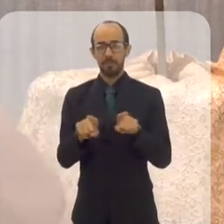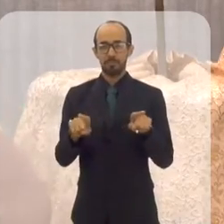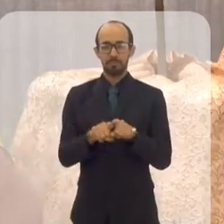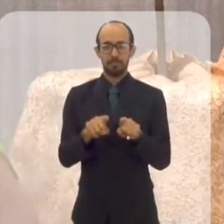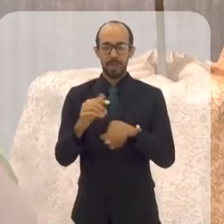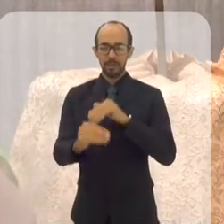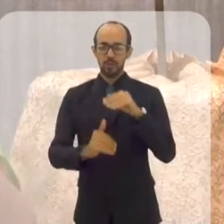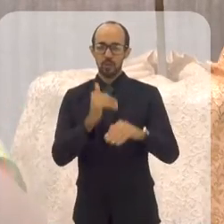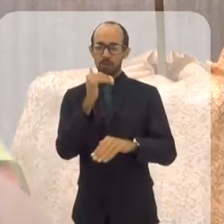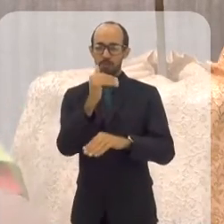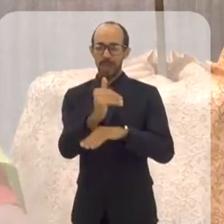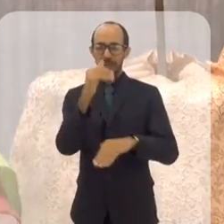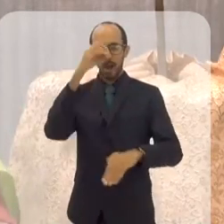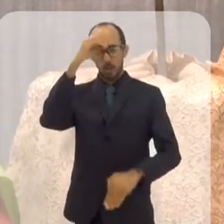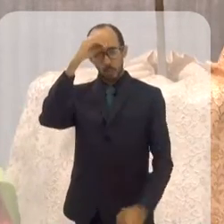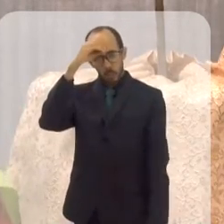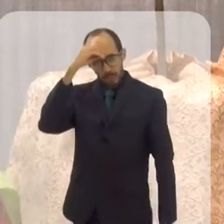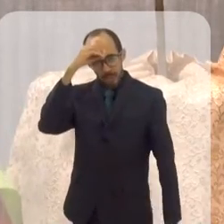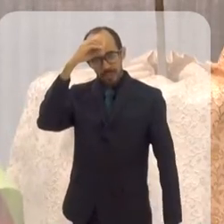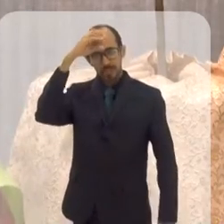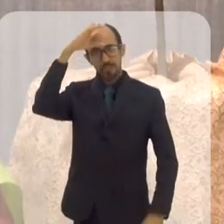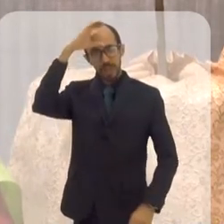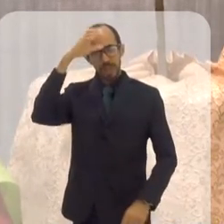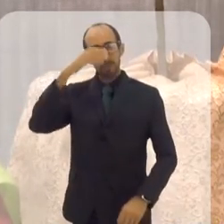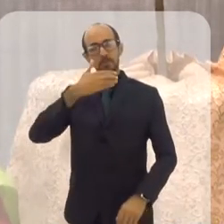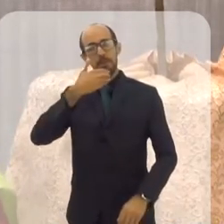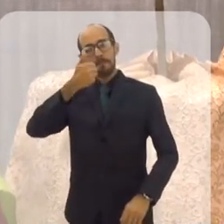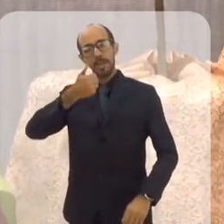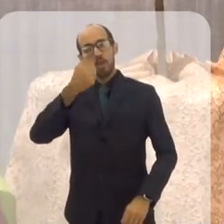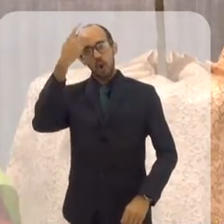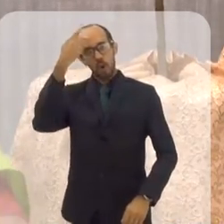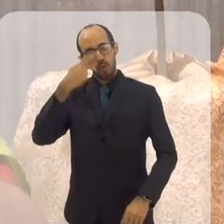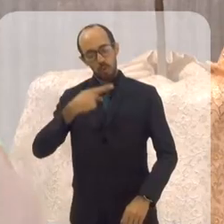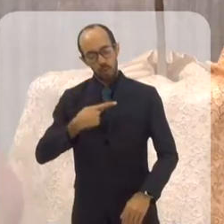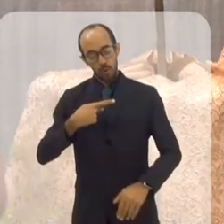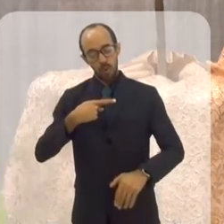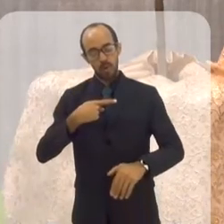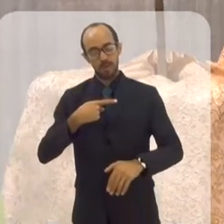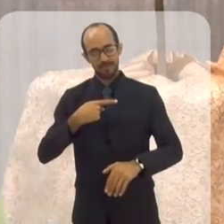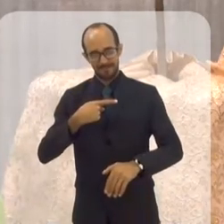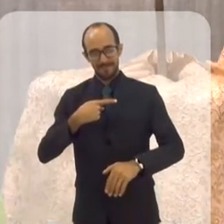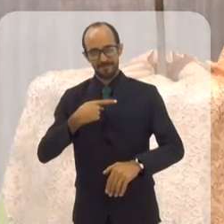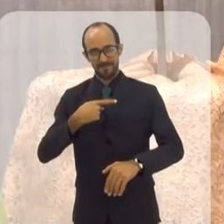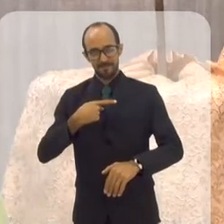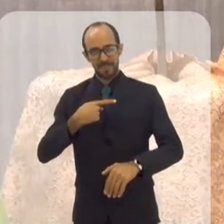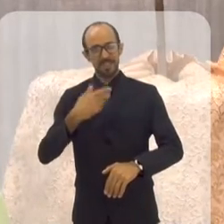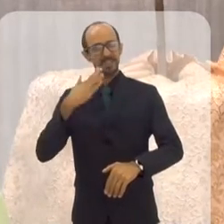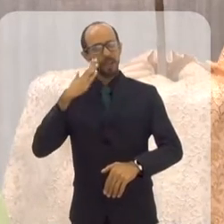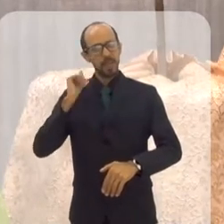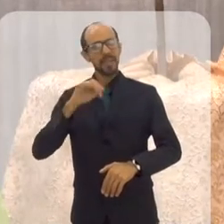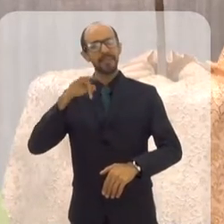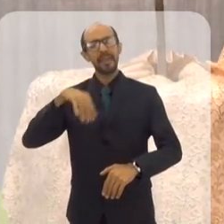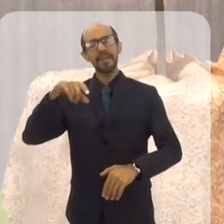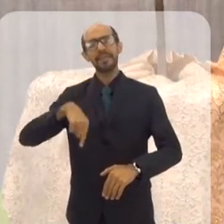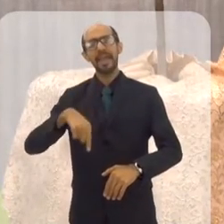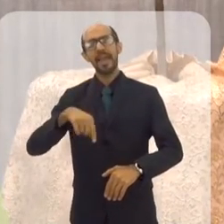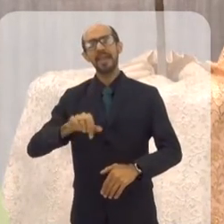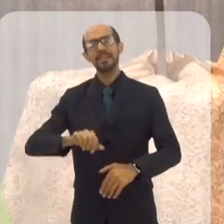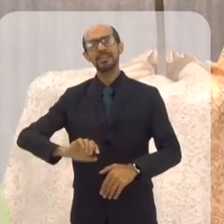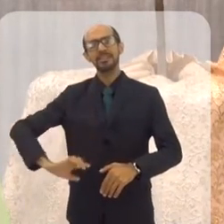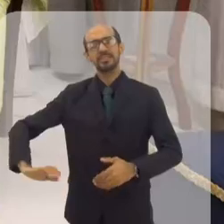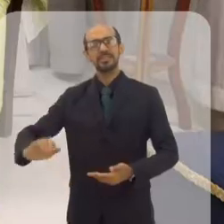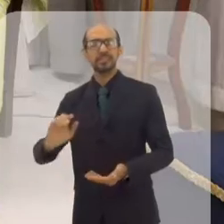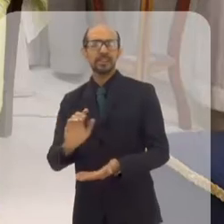passar para outro estágio do conhecer mais do se conhecer melhor não conhecesse Supremo quem e Supremo que você quer se